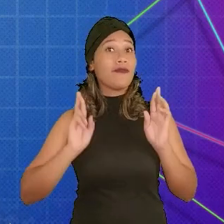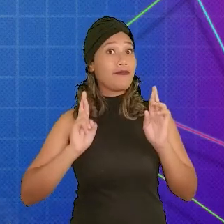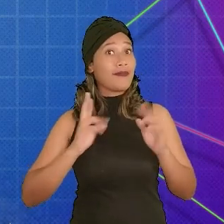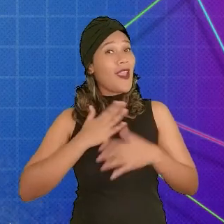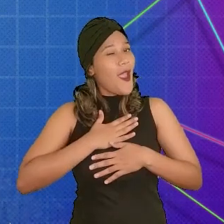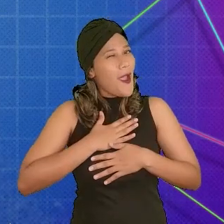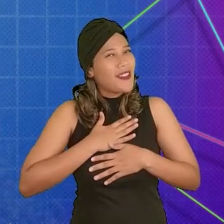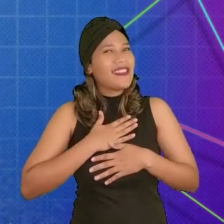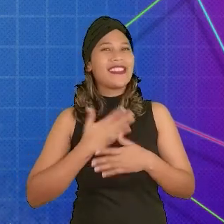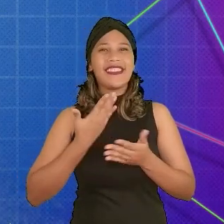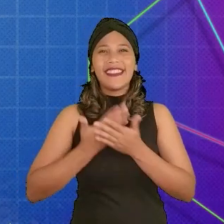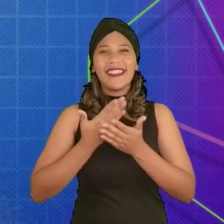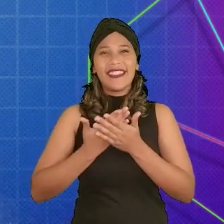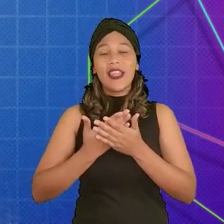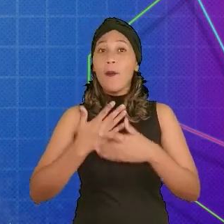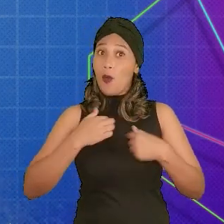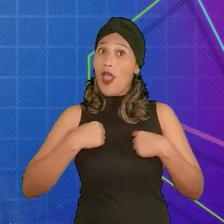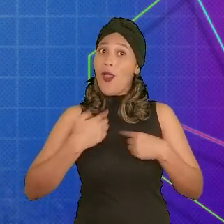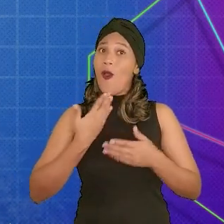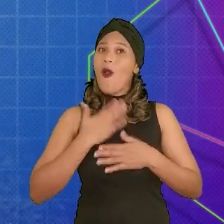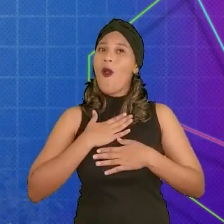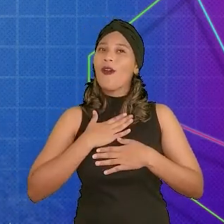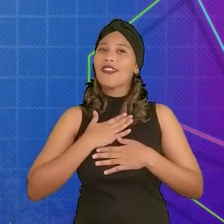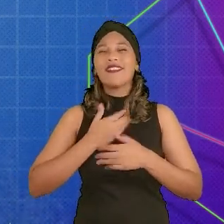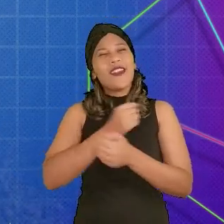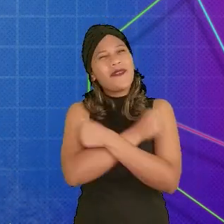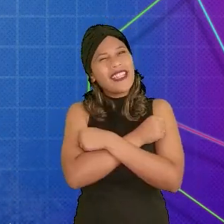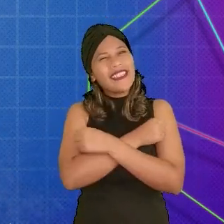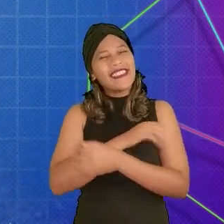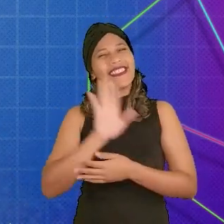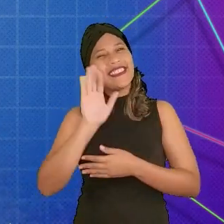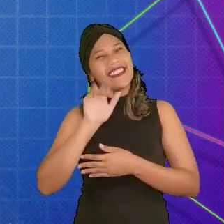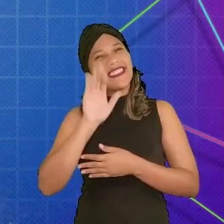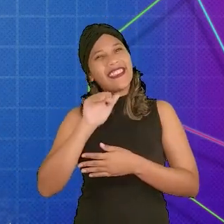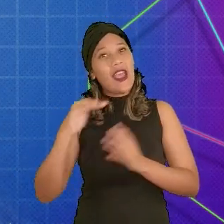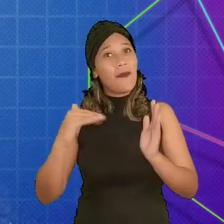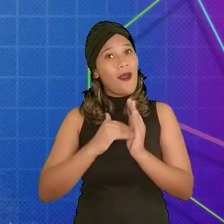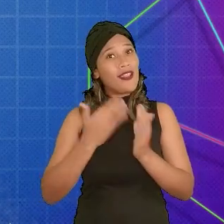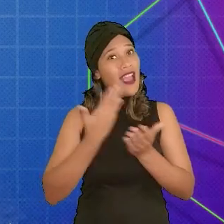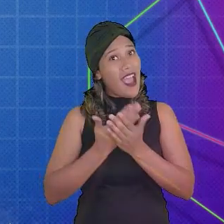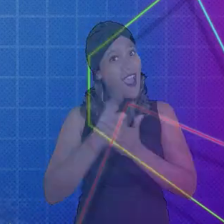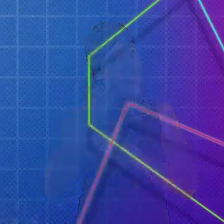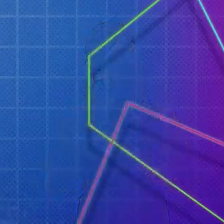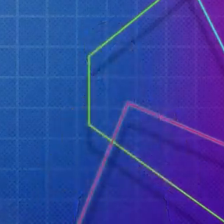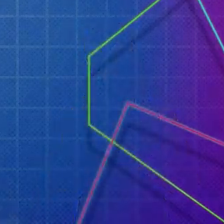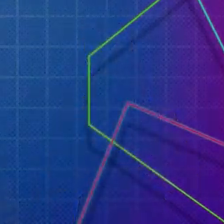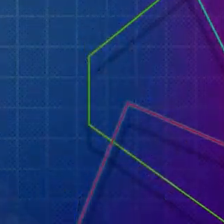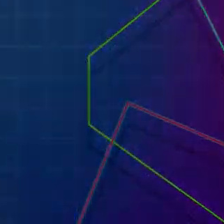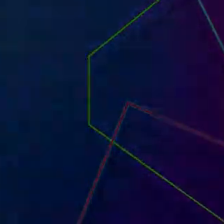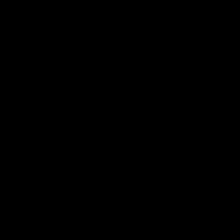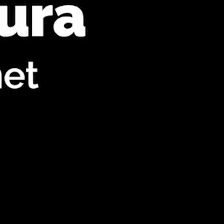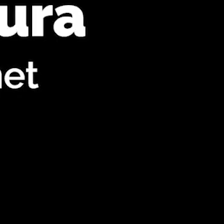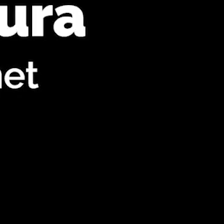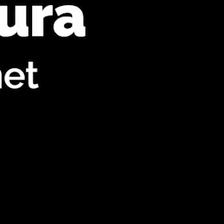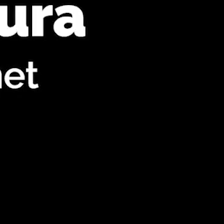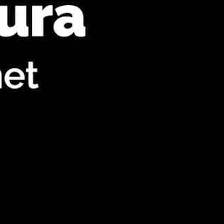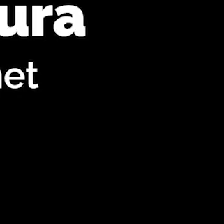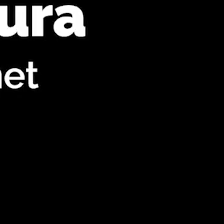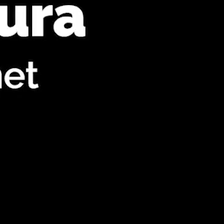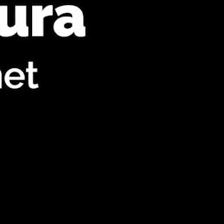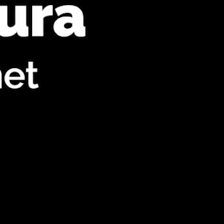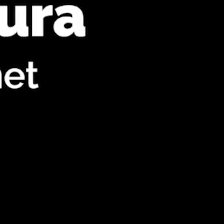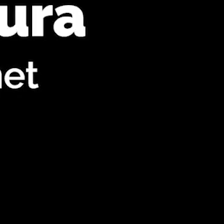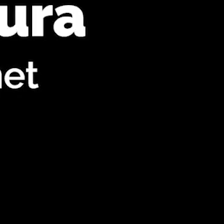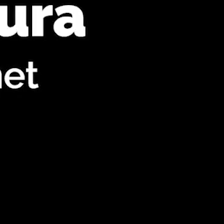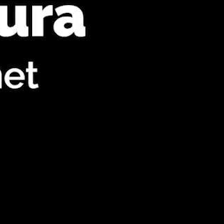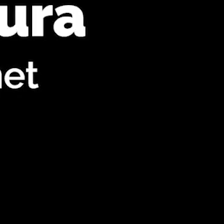eu espero que tenham curtido muito essa jornada, porque eu curti. Abraço, meus queridos, e nos vemos na próxima aula. Tchau! Lei de